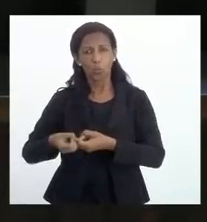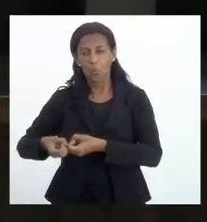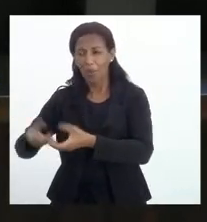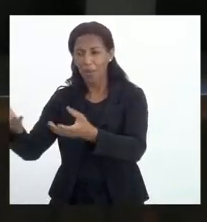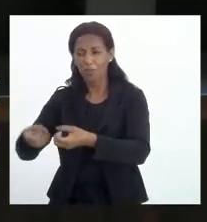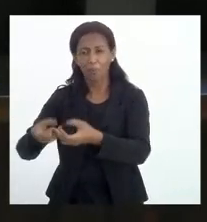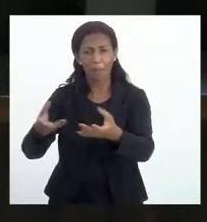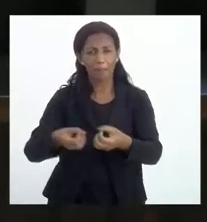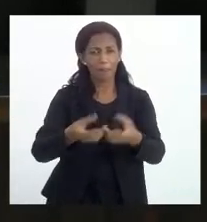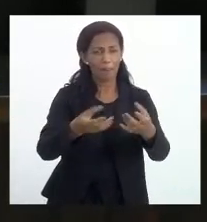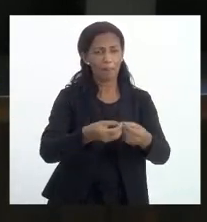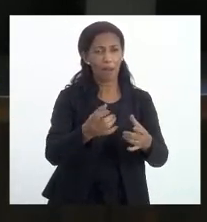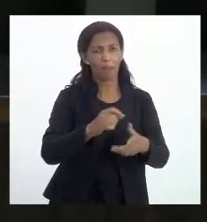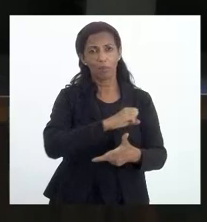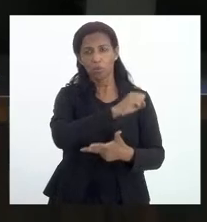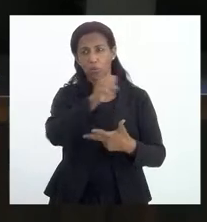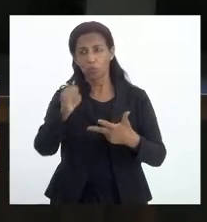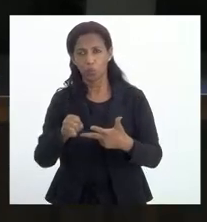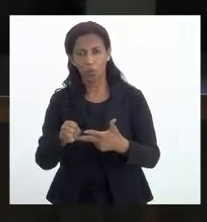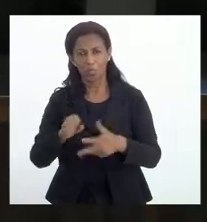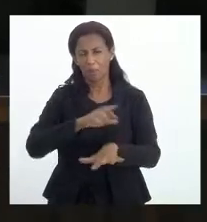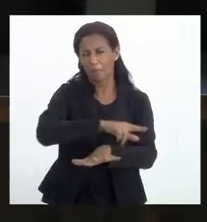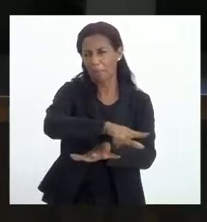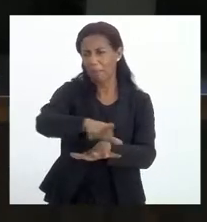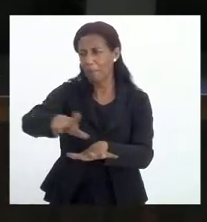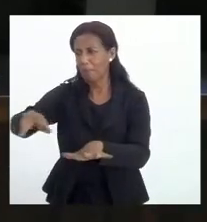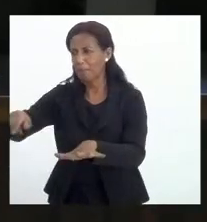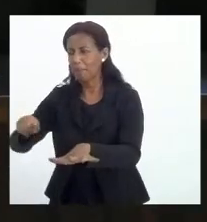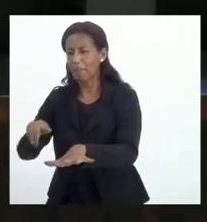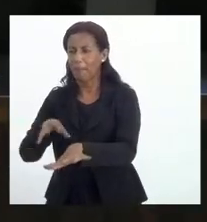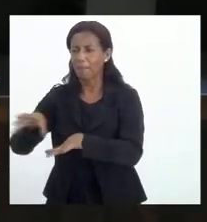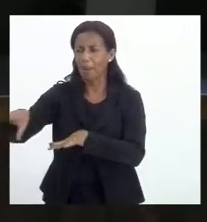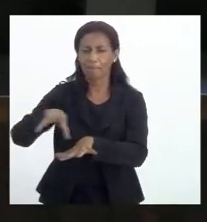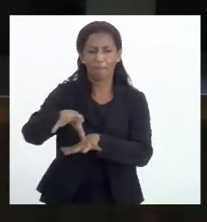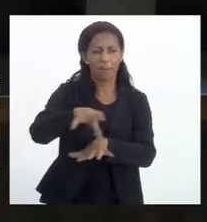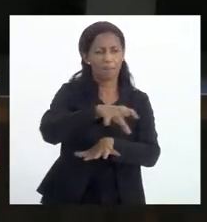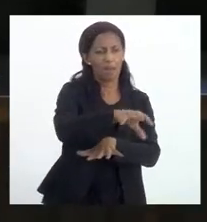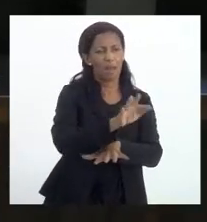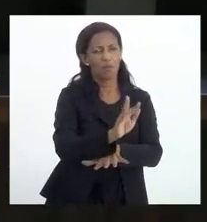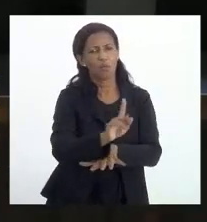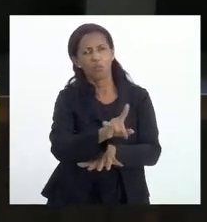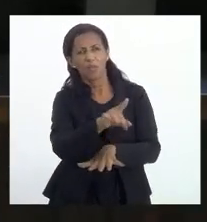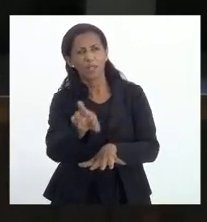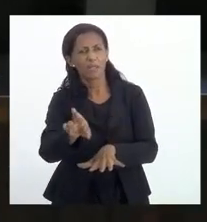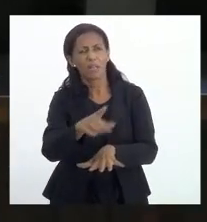que não deu os poderes, as diversas autarquias, fundações, etc.